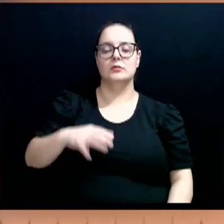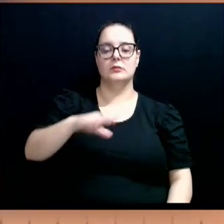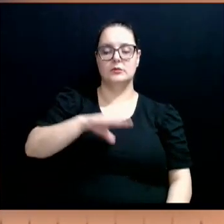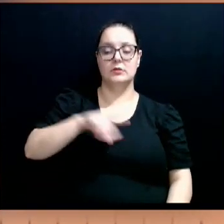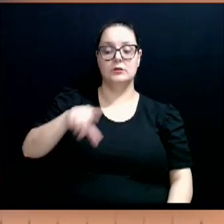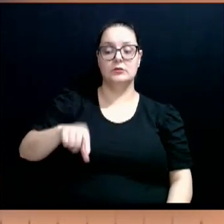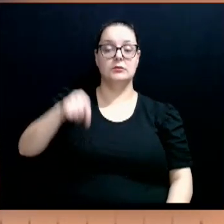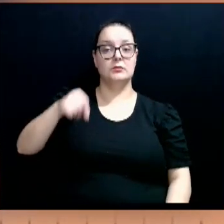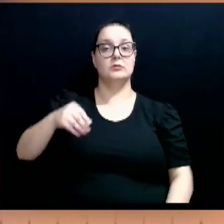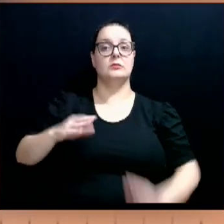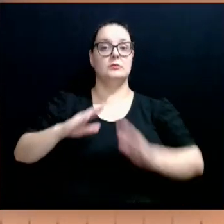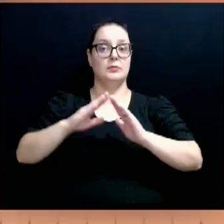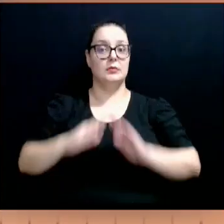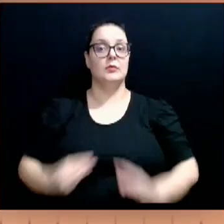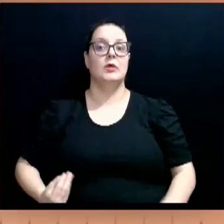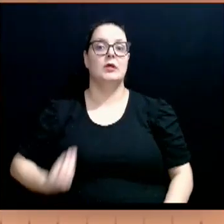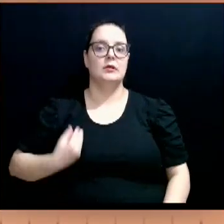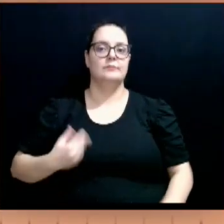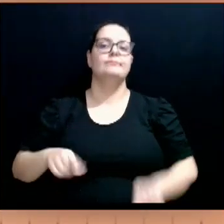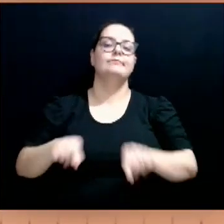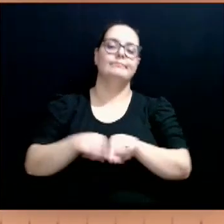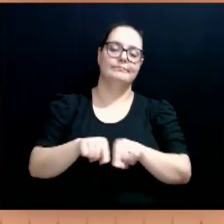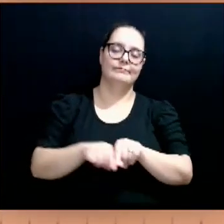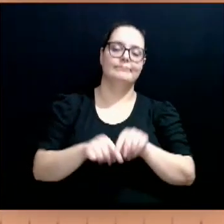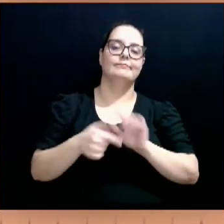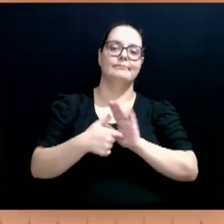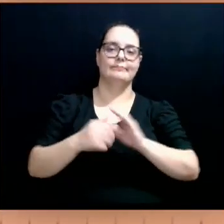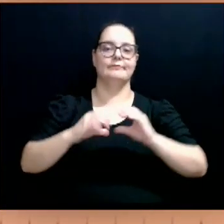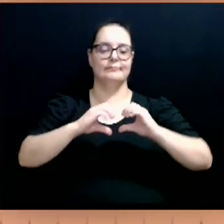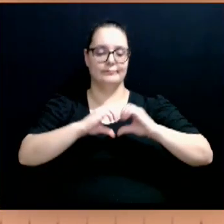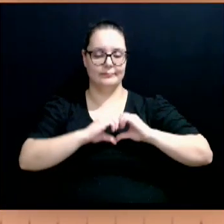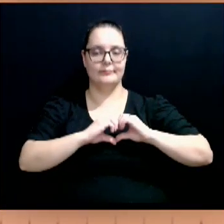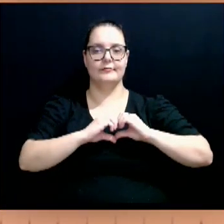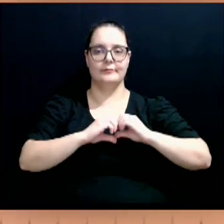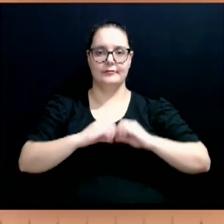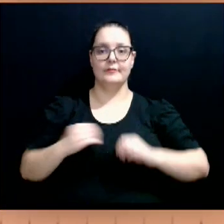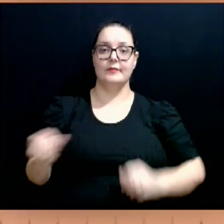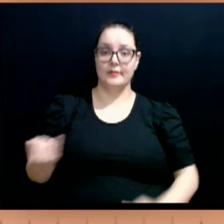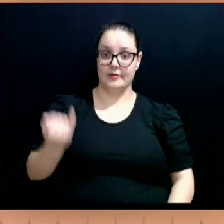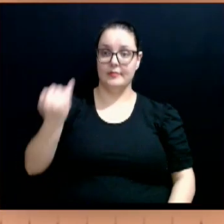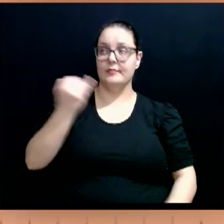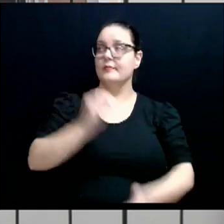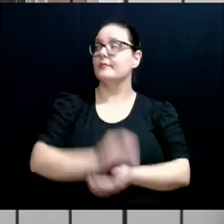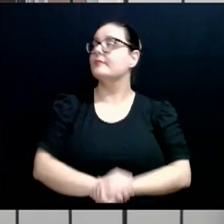morar, é também uma demonstração de amor extremamente importante.